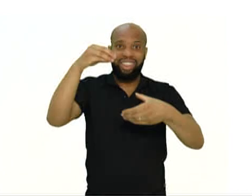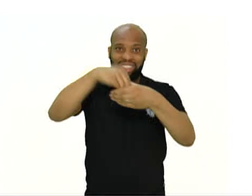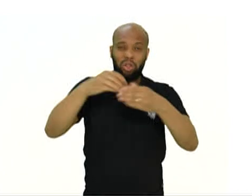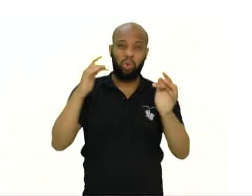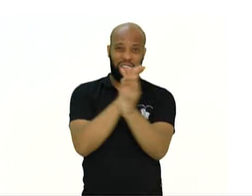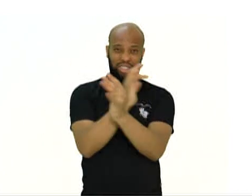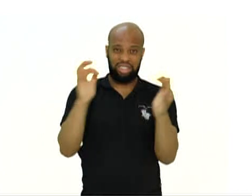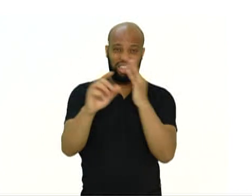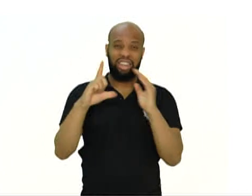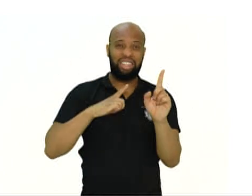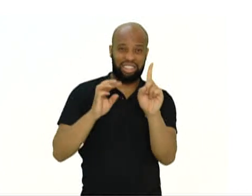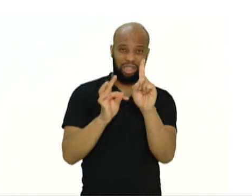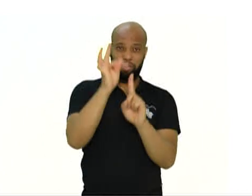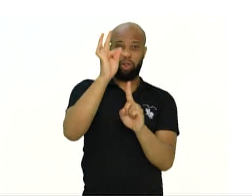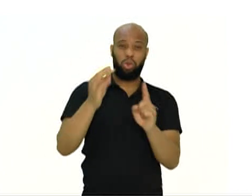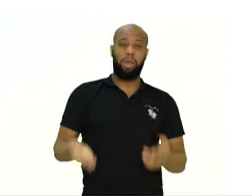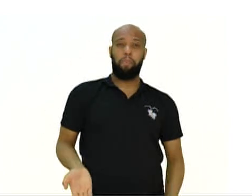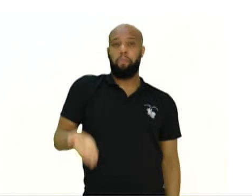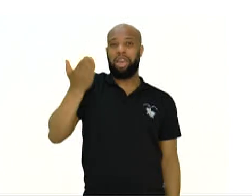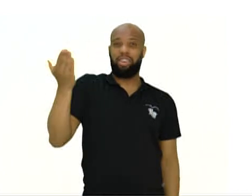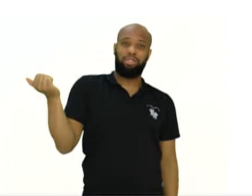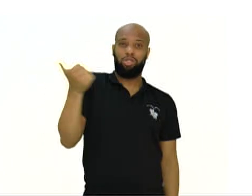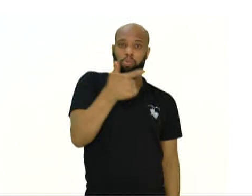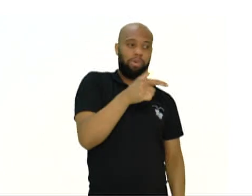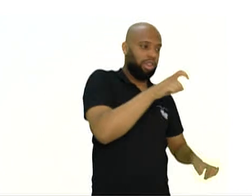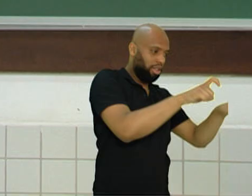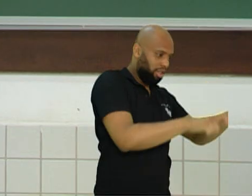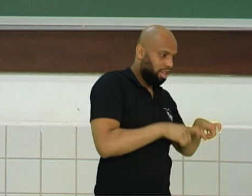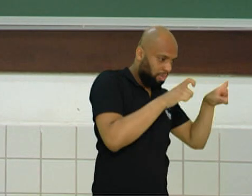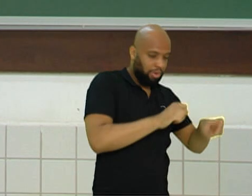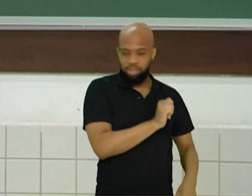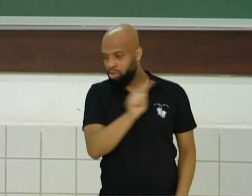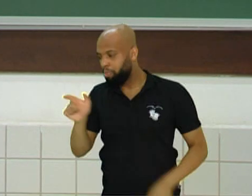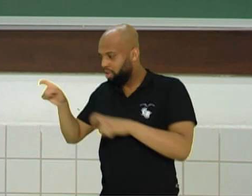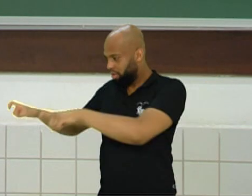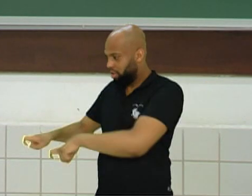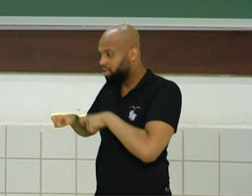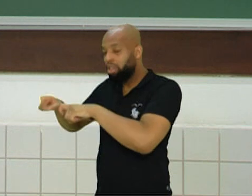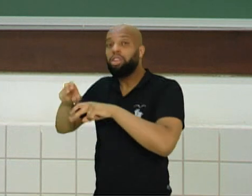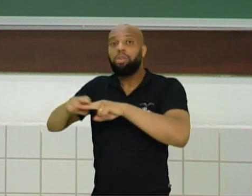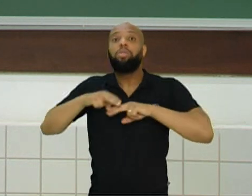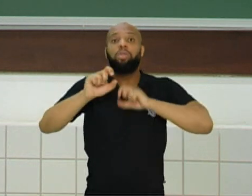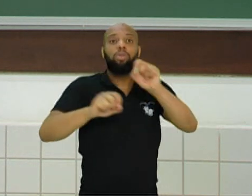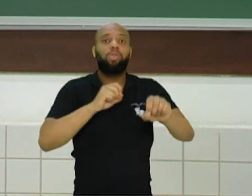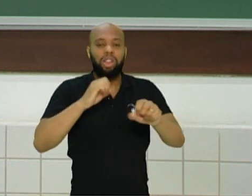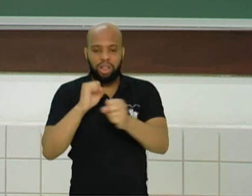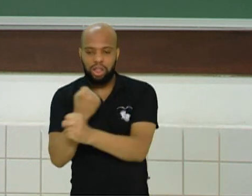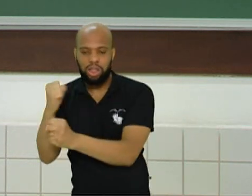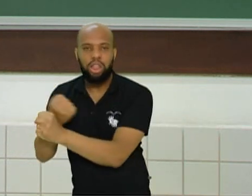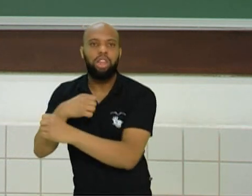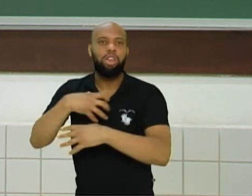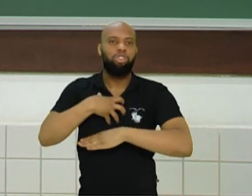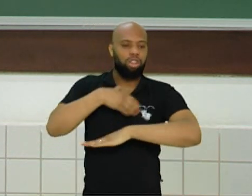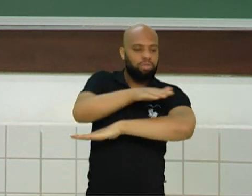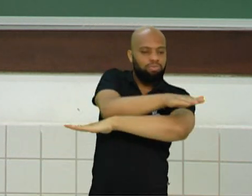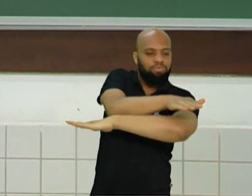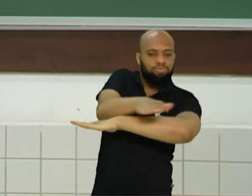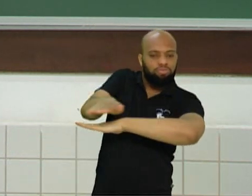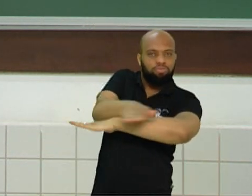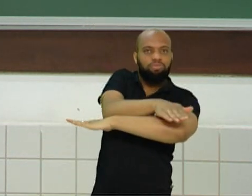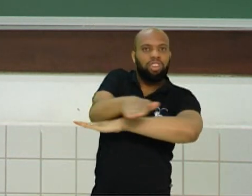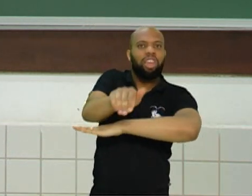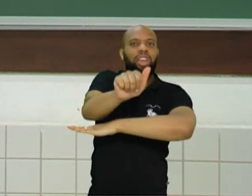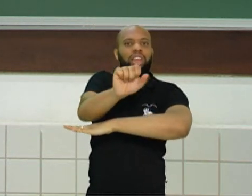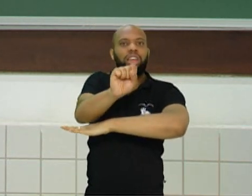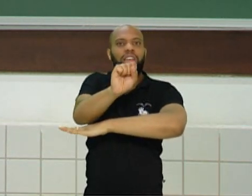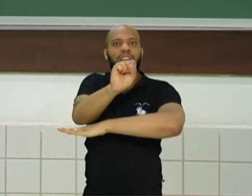uma temperatura maior. Por quê? Por conta do concreto, por conta do asfalto, que retém mais calor. E o